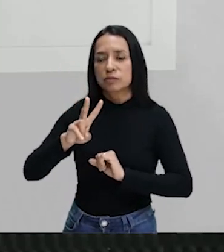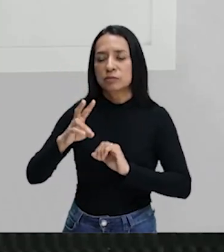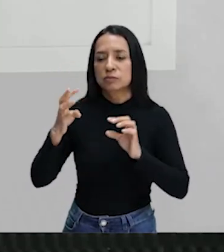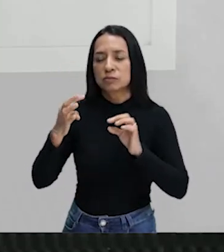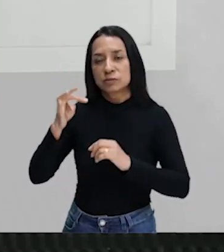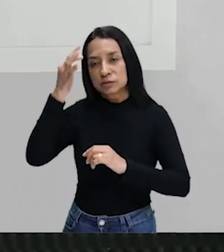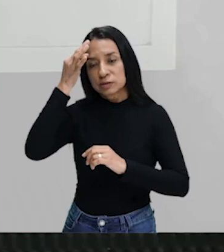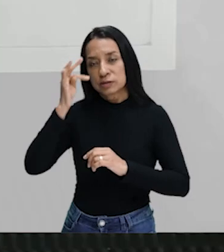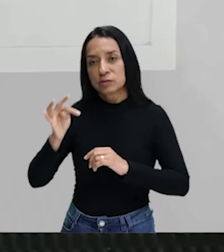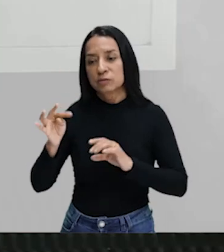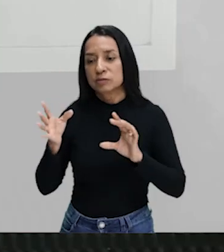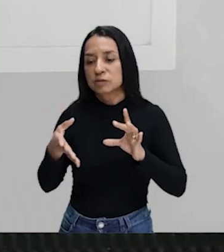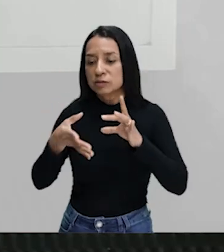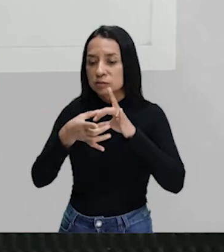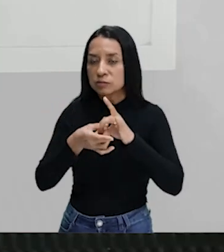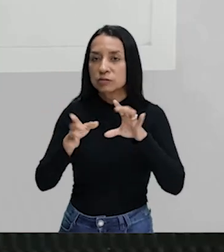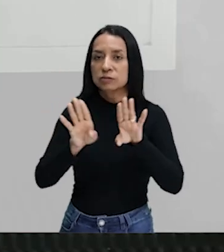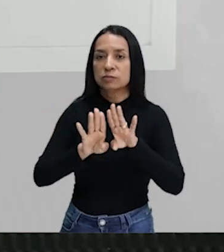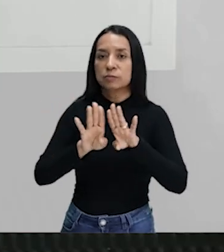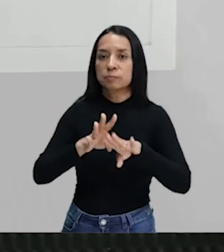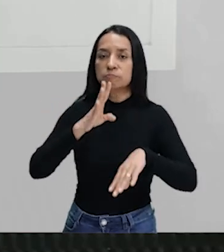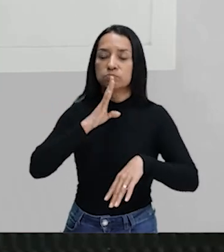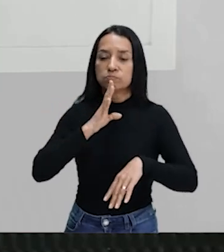ao conhecimento,